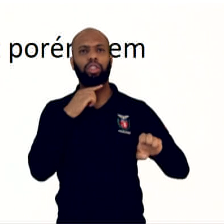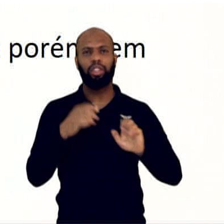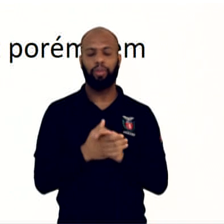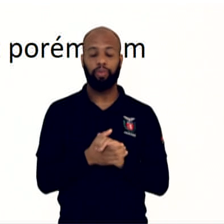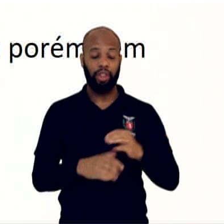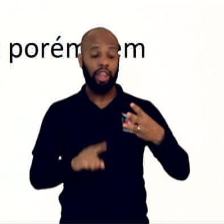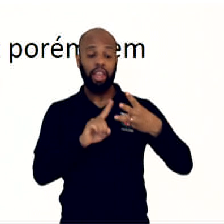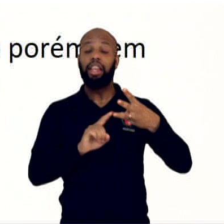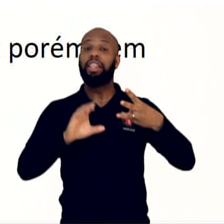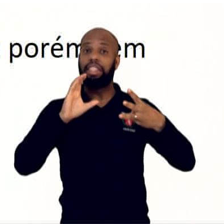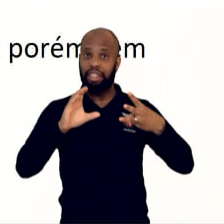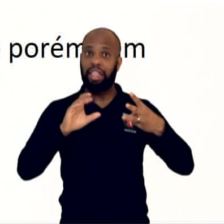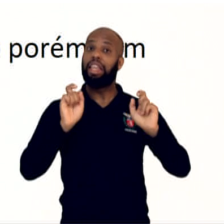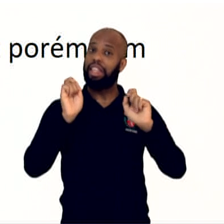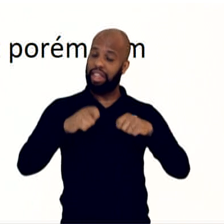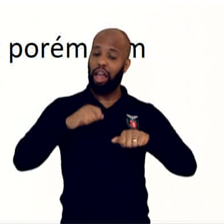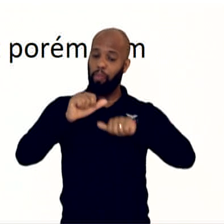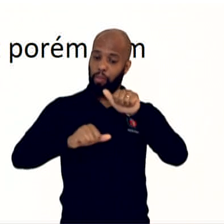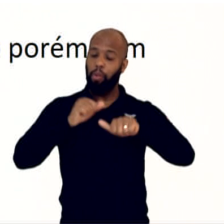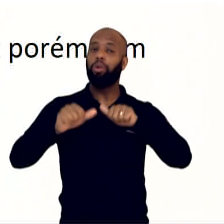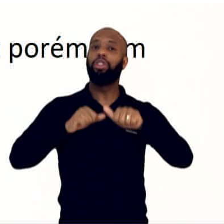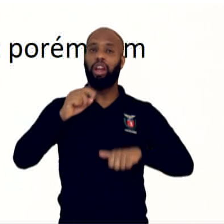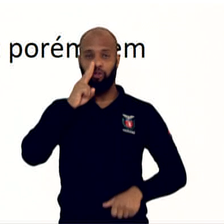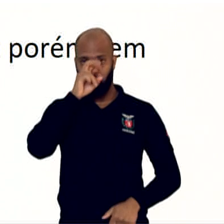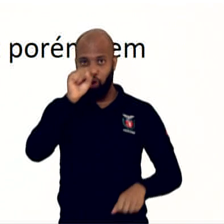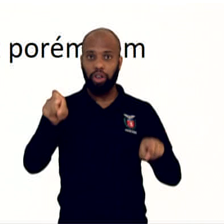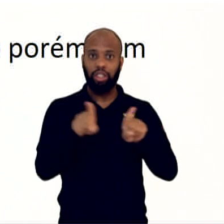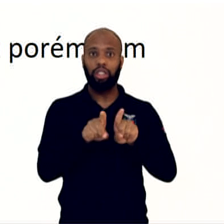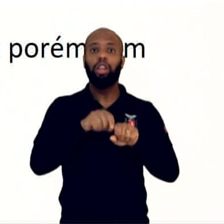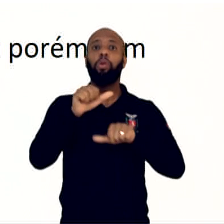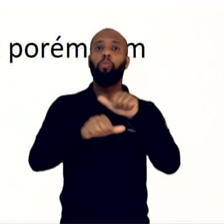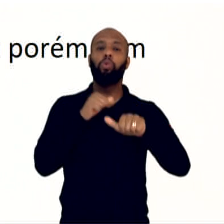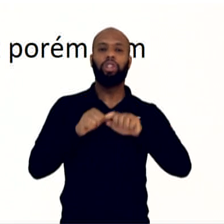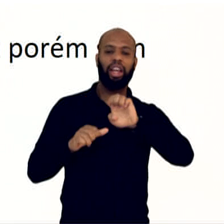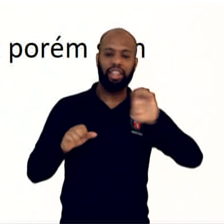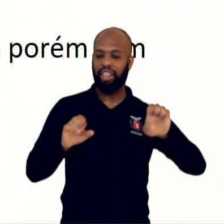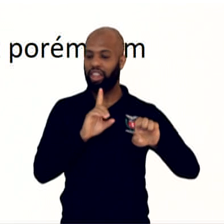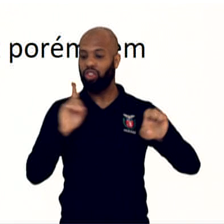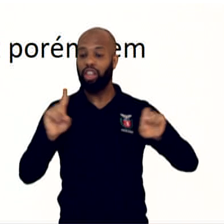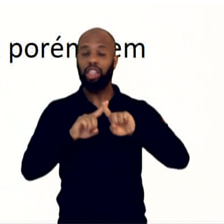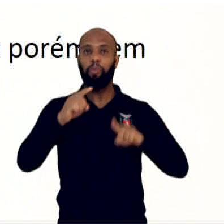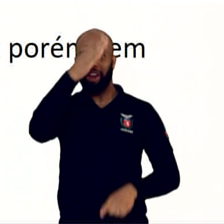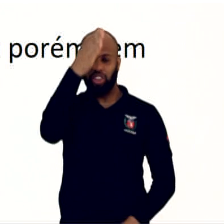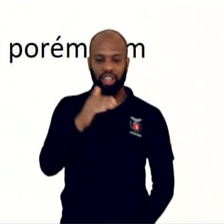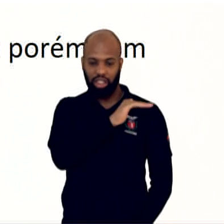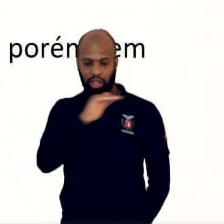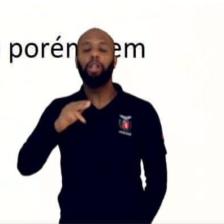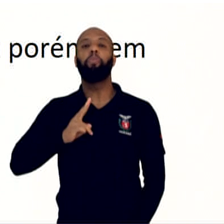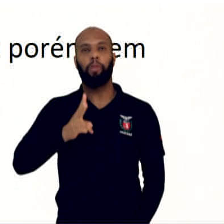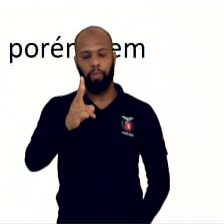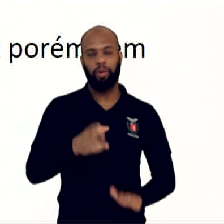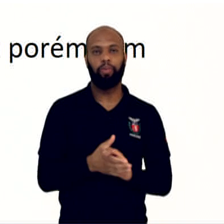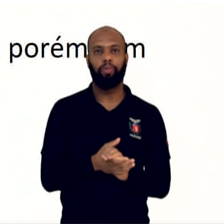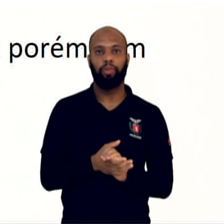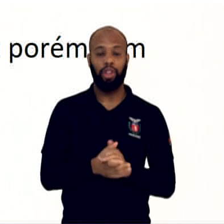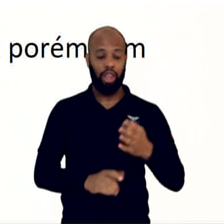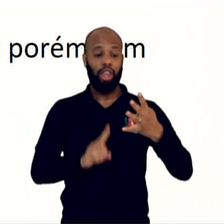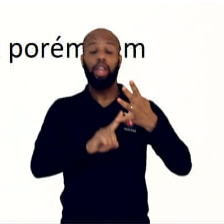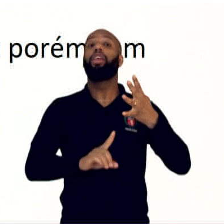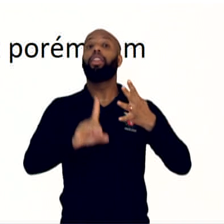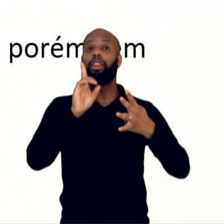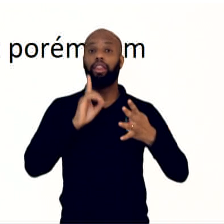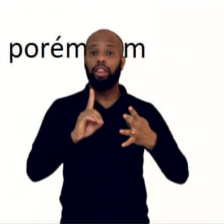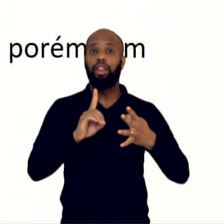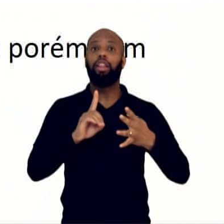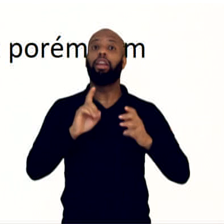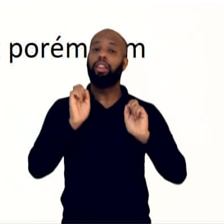dispositivos capazes de mudar forças e alterar seu sentido, porém sem alterar a direção. D, dispositivos capazes de mudar